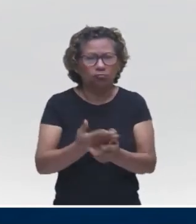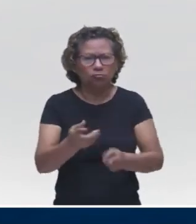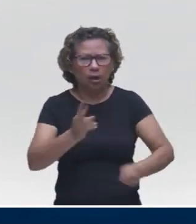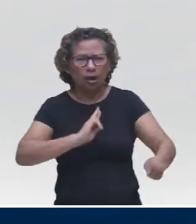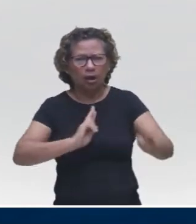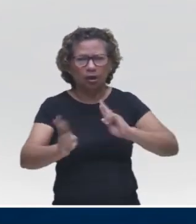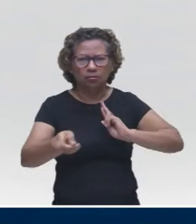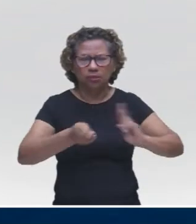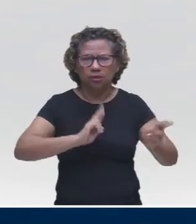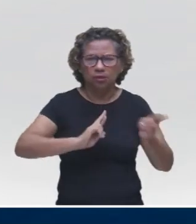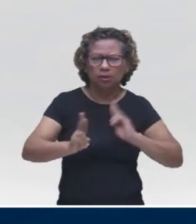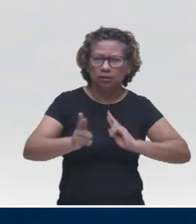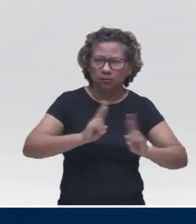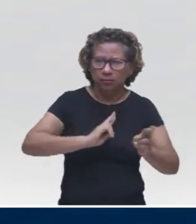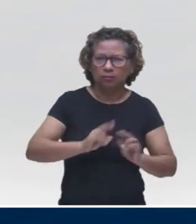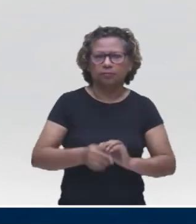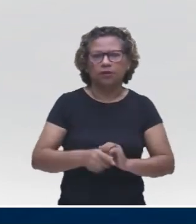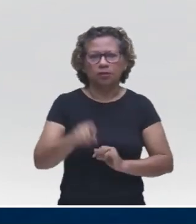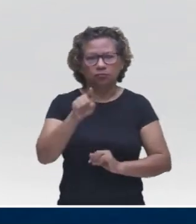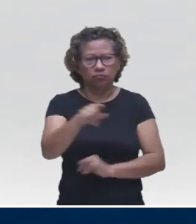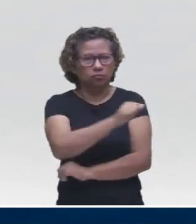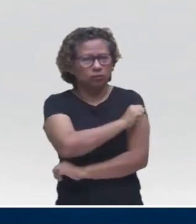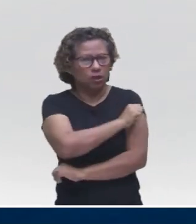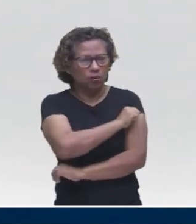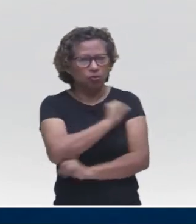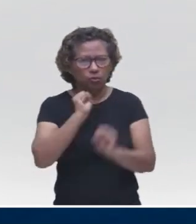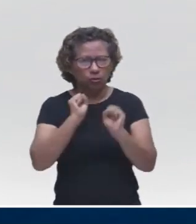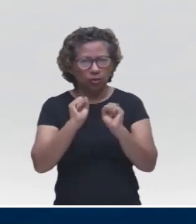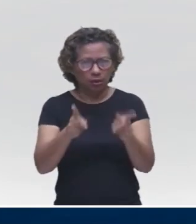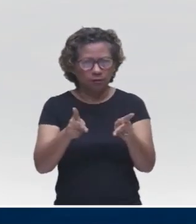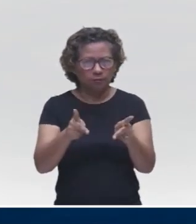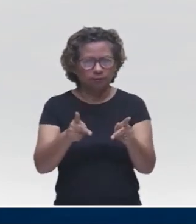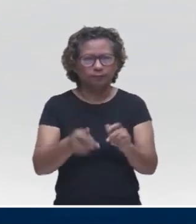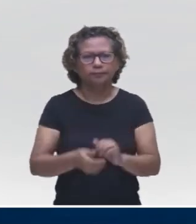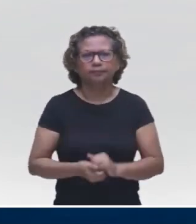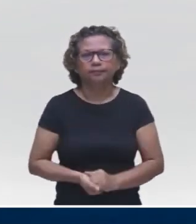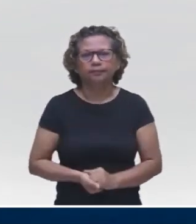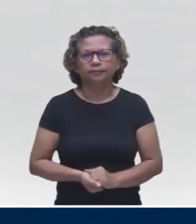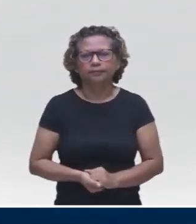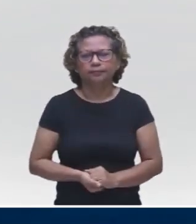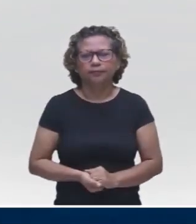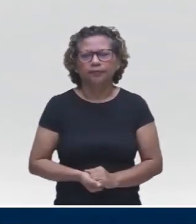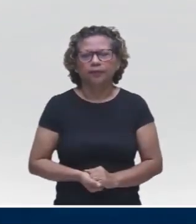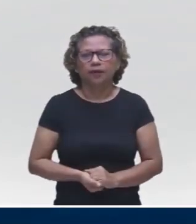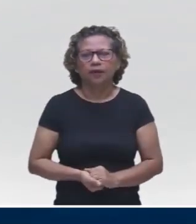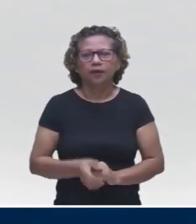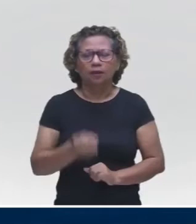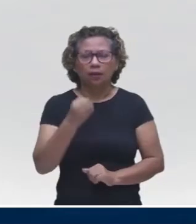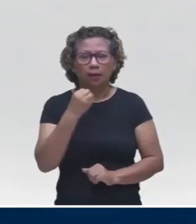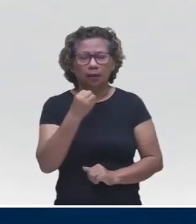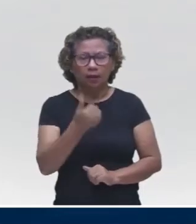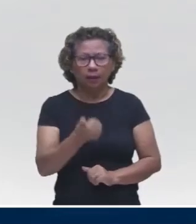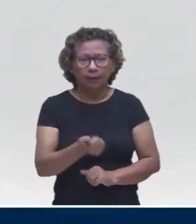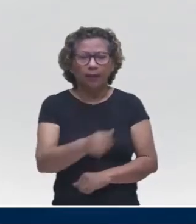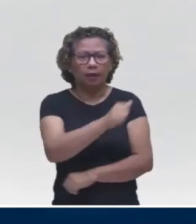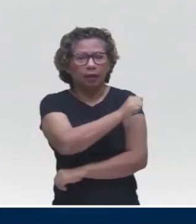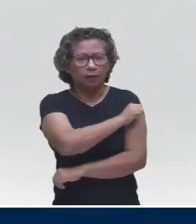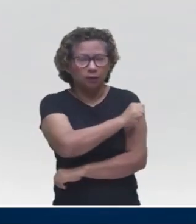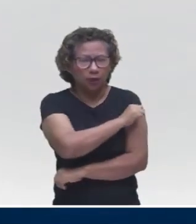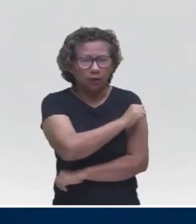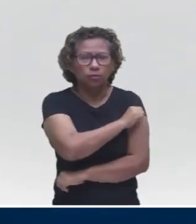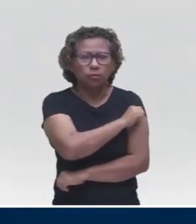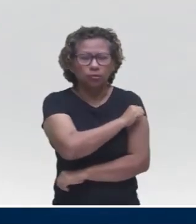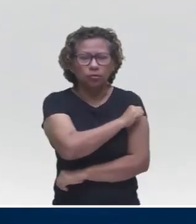respostas obtidas por vocês. Perfeito? Muito bem, queridos alunos, hoje vamos dar aí uma ênfase